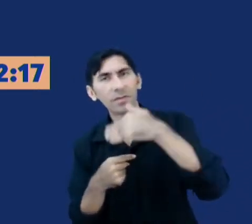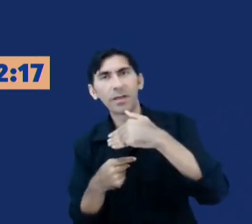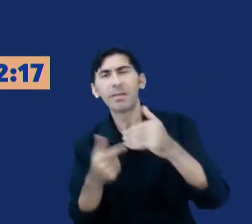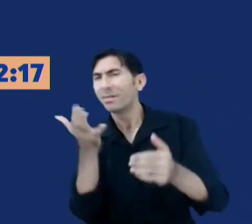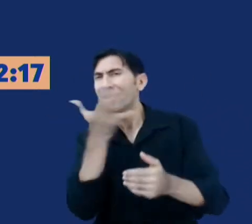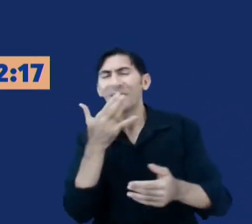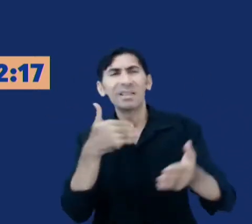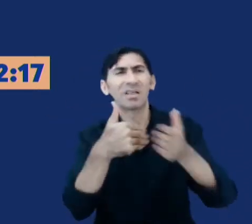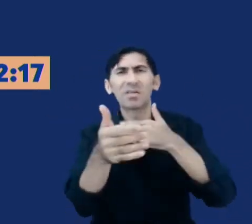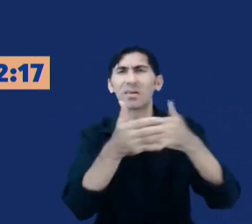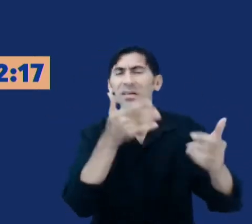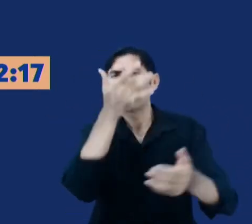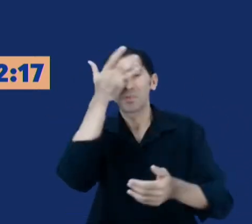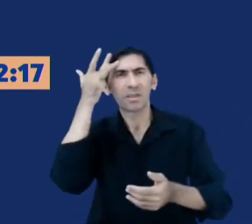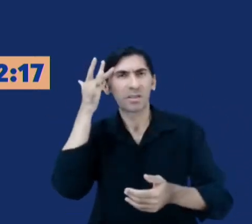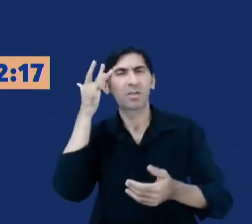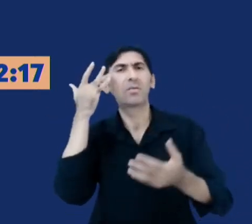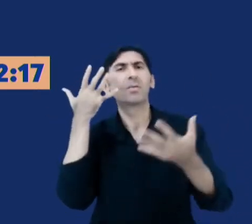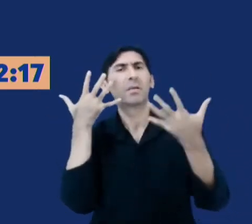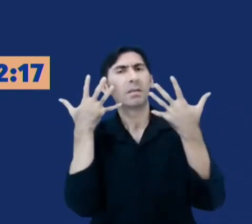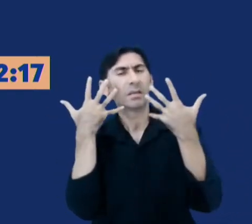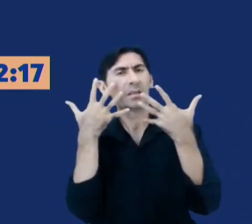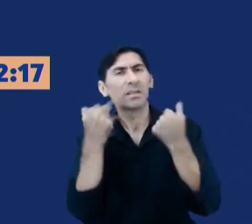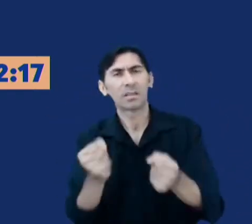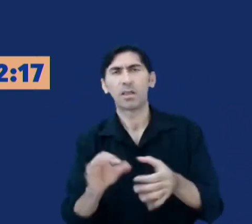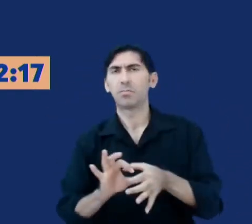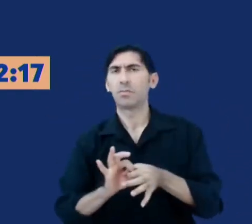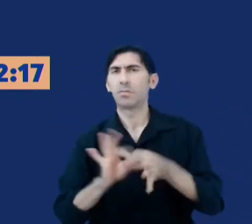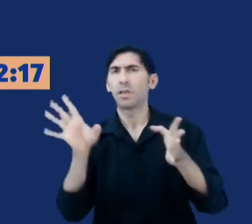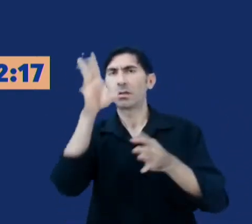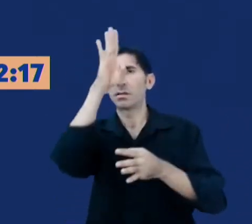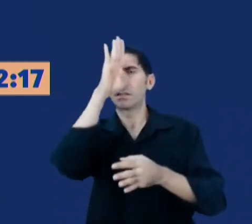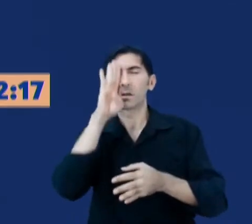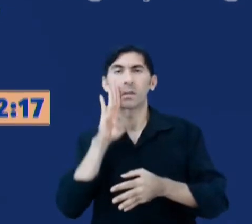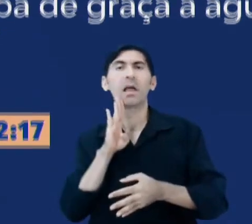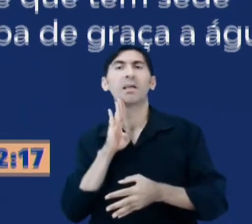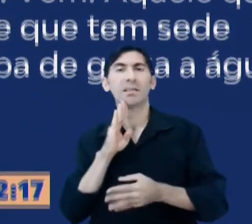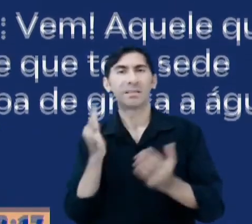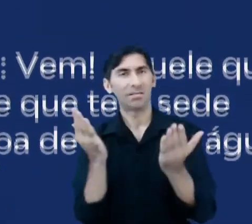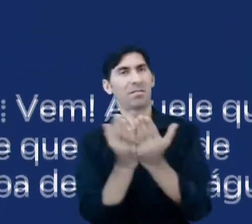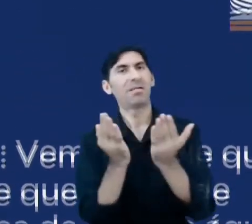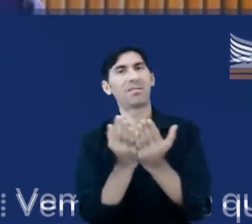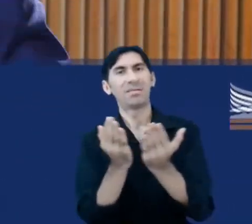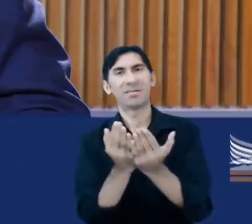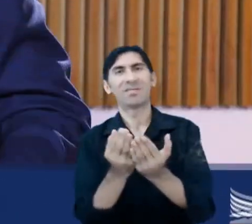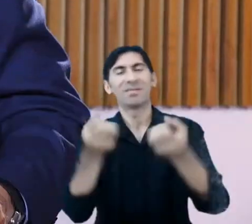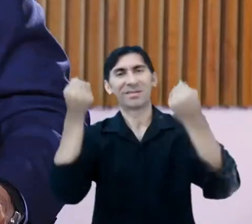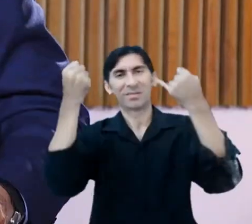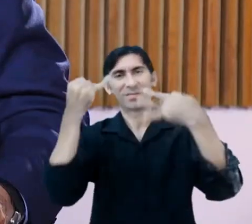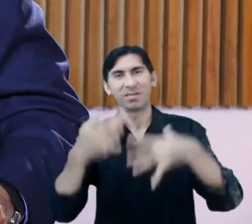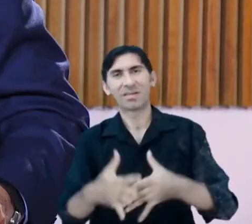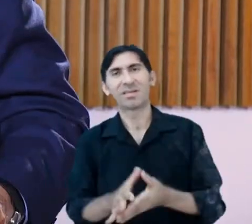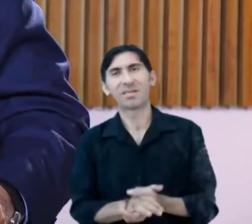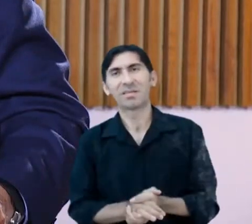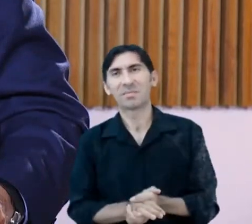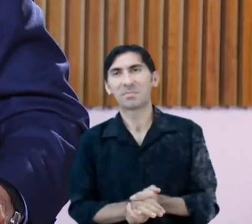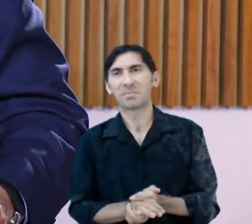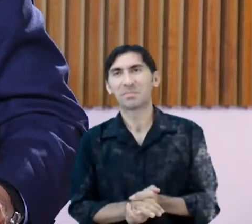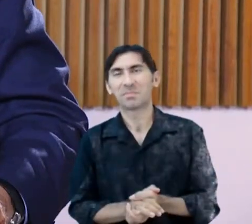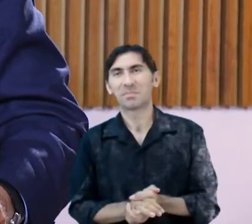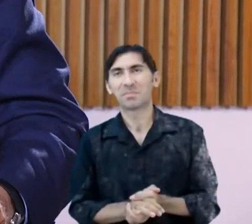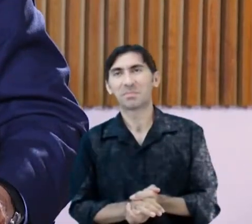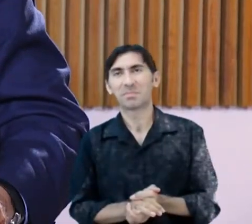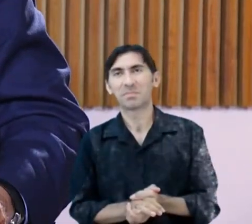quiser, receba de graça a água da vida. Irmãos, não é bonito